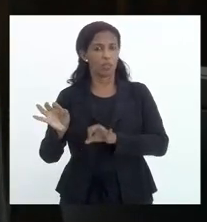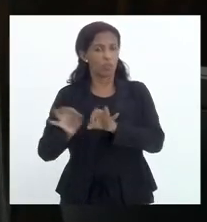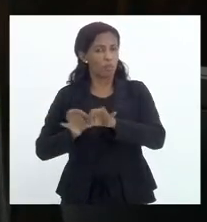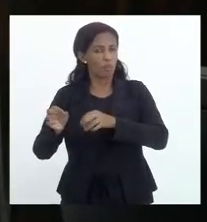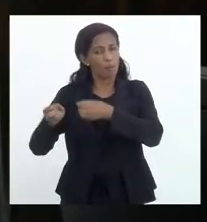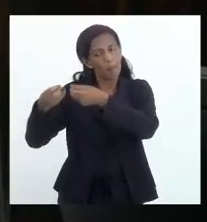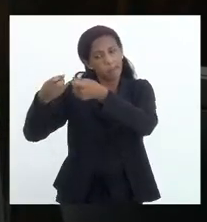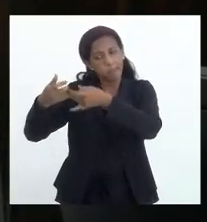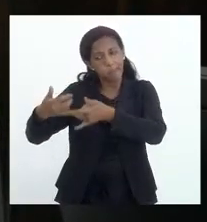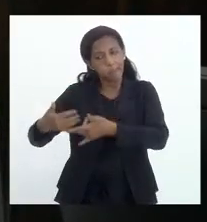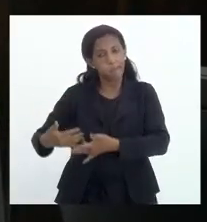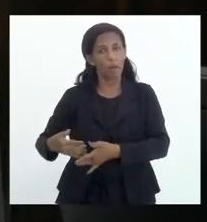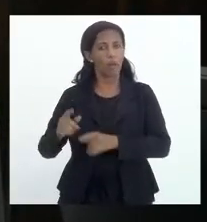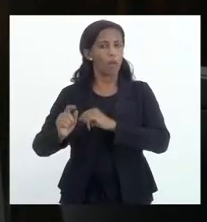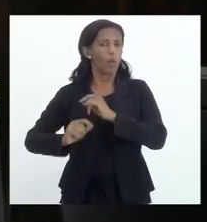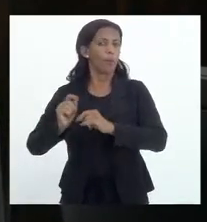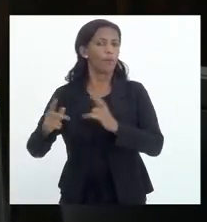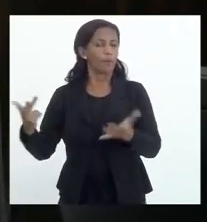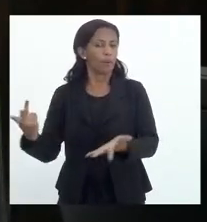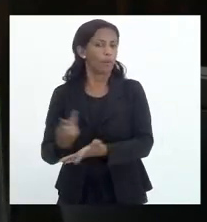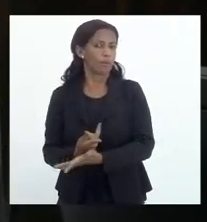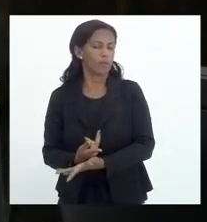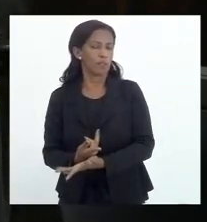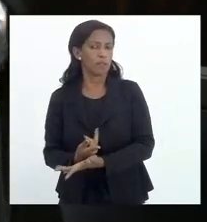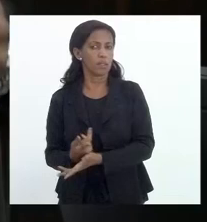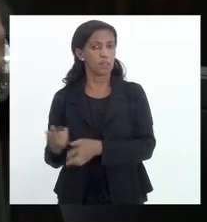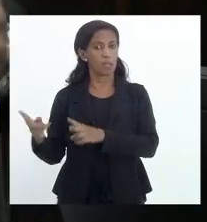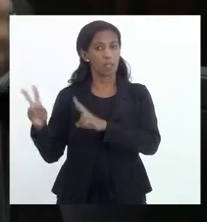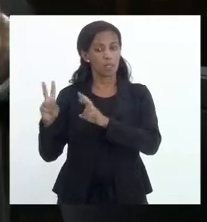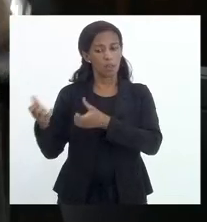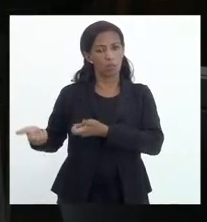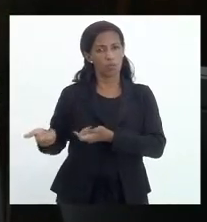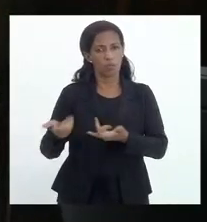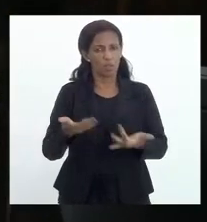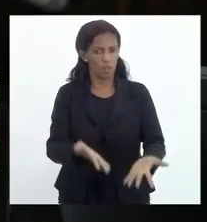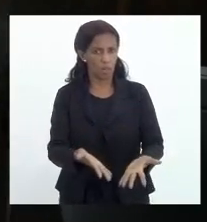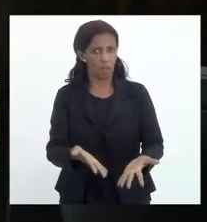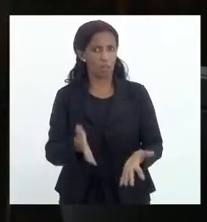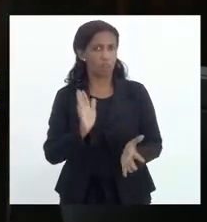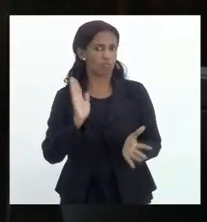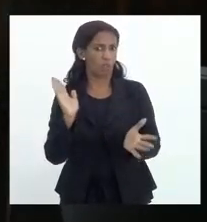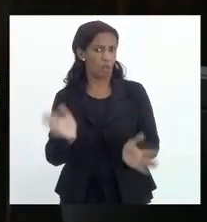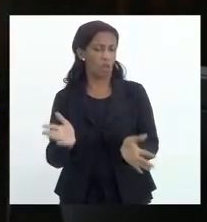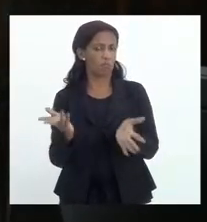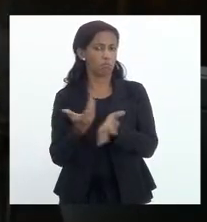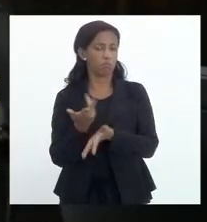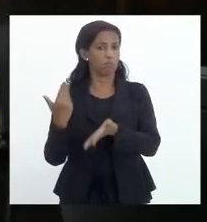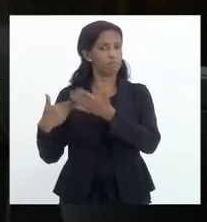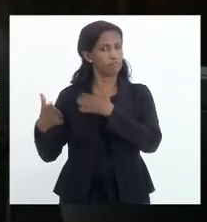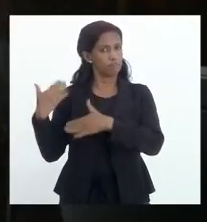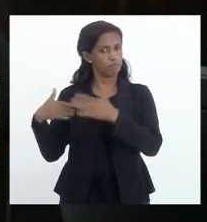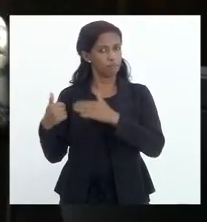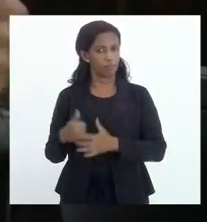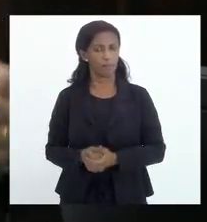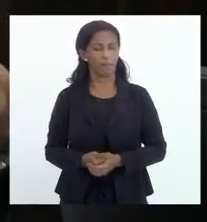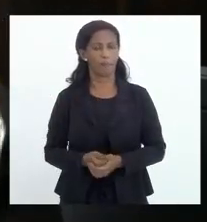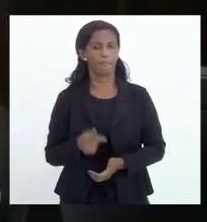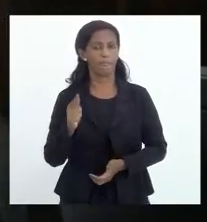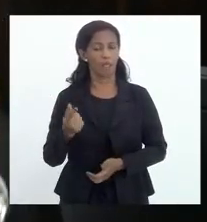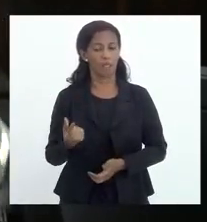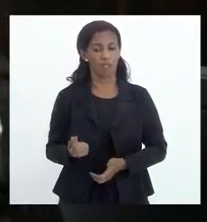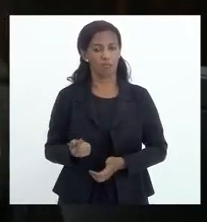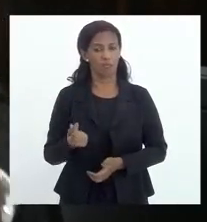miúde do que está sendo feito em termos de entregas que era feito, em termos de entregas daquele